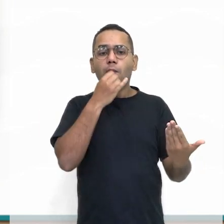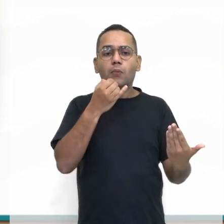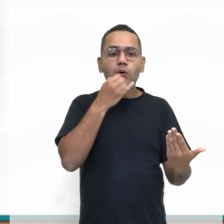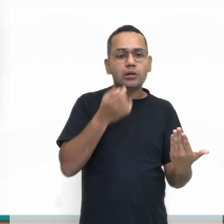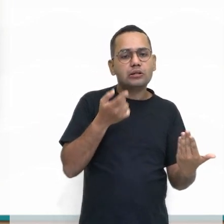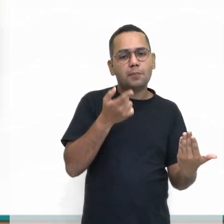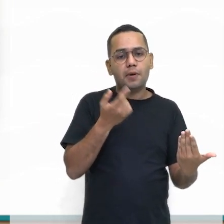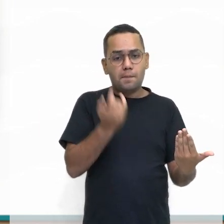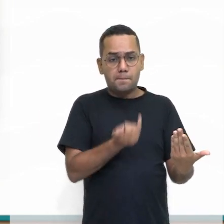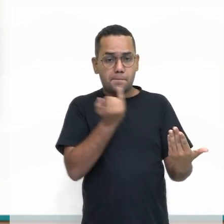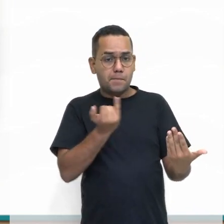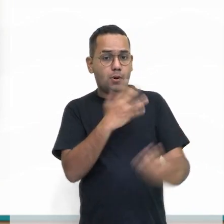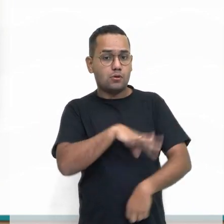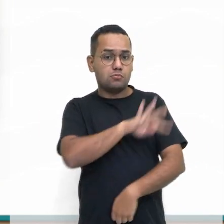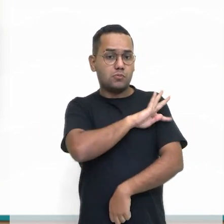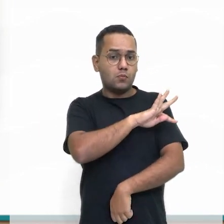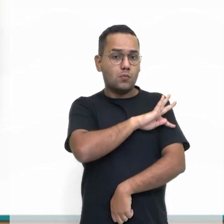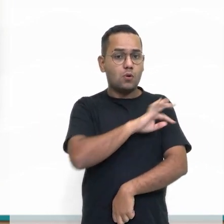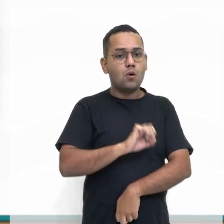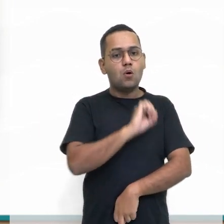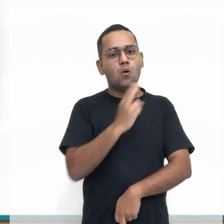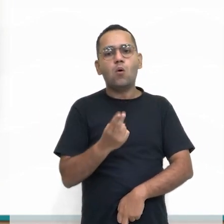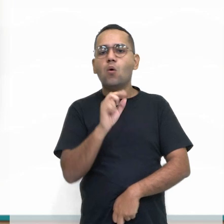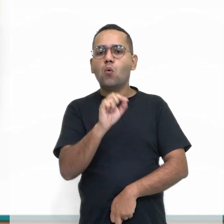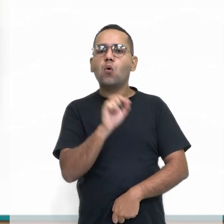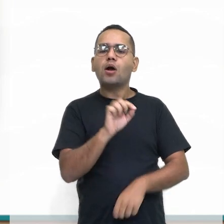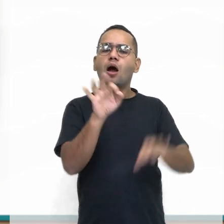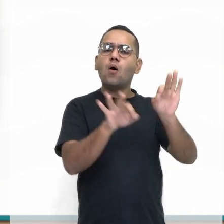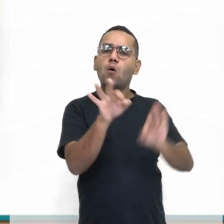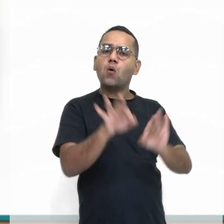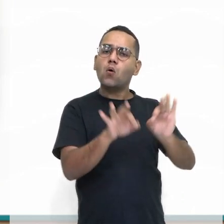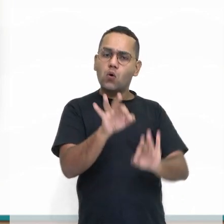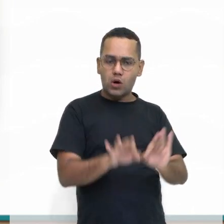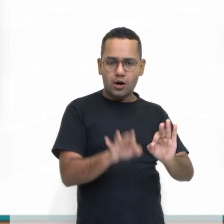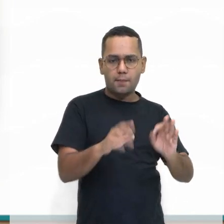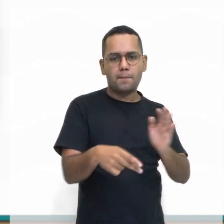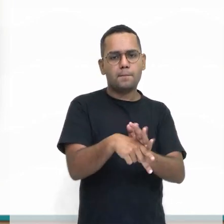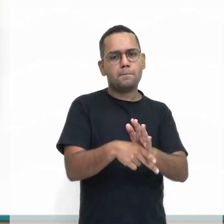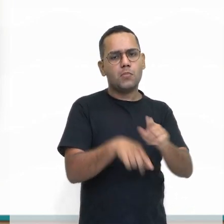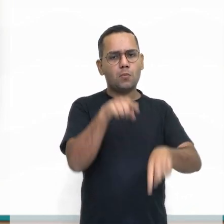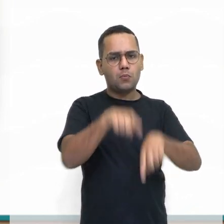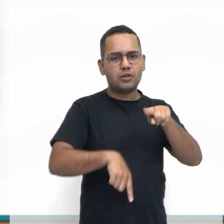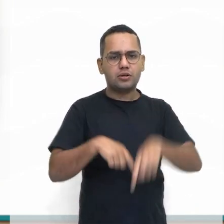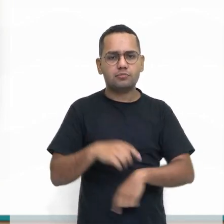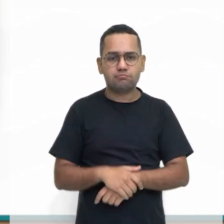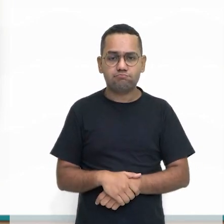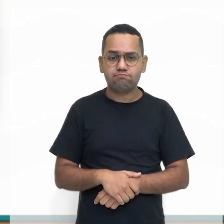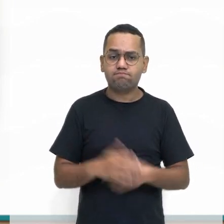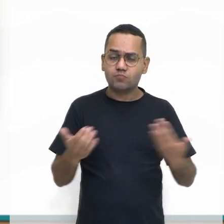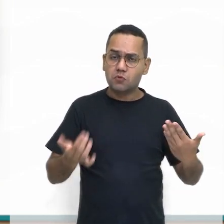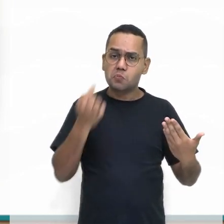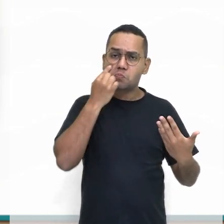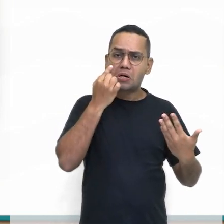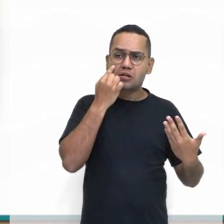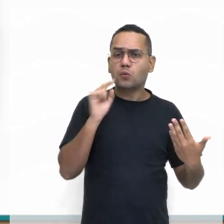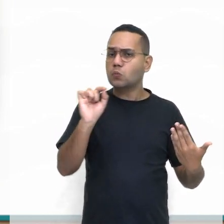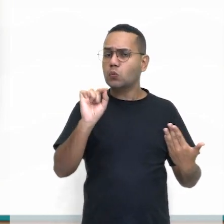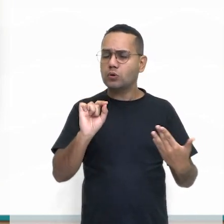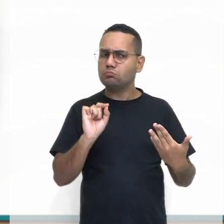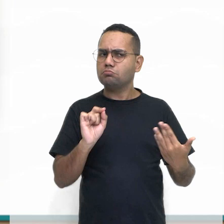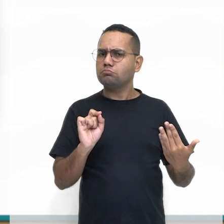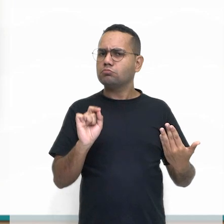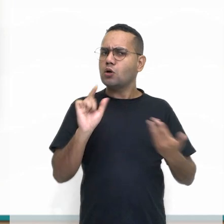a estética da obra. Então, aquilo que eu falei, qual é a ideia do artista? O que ele